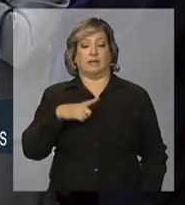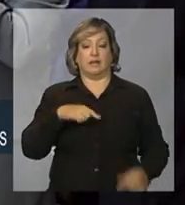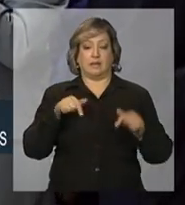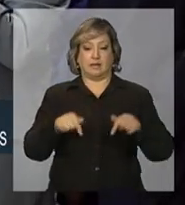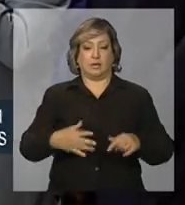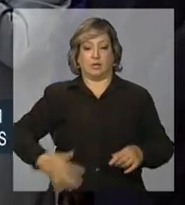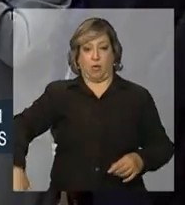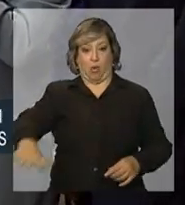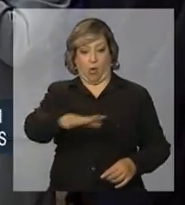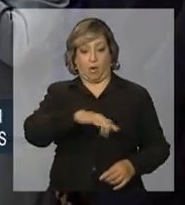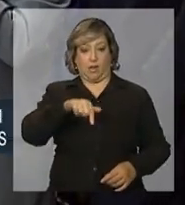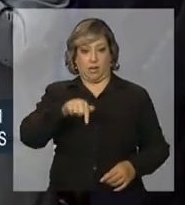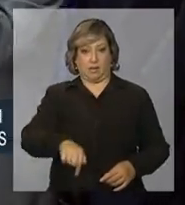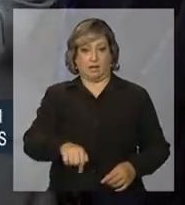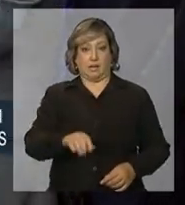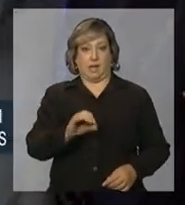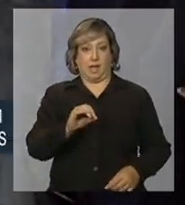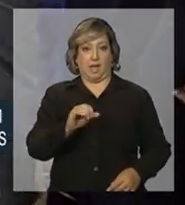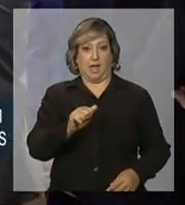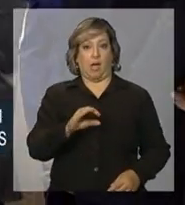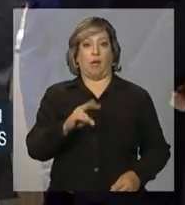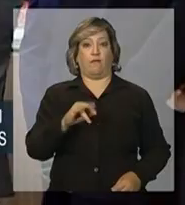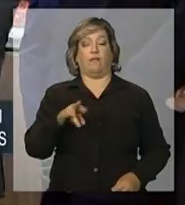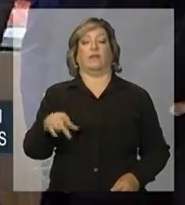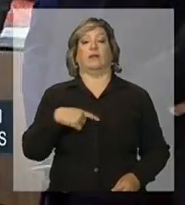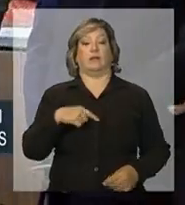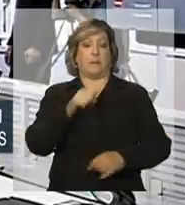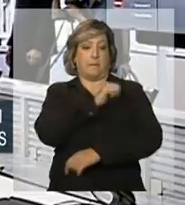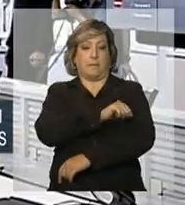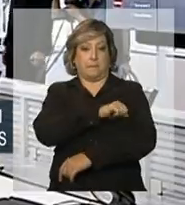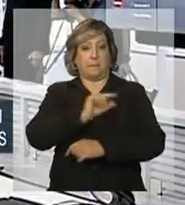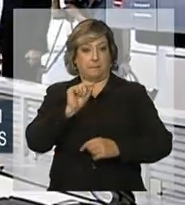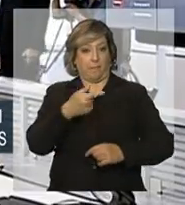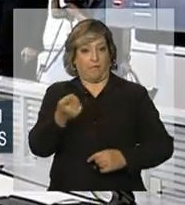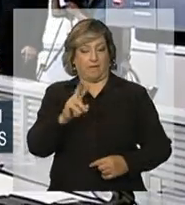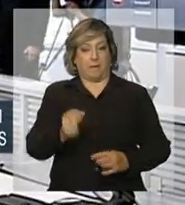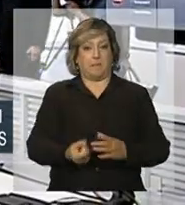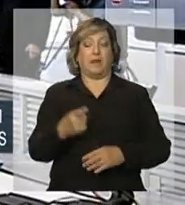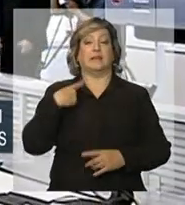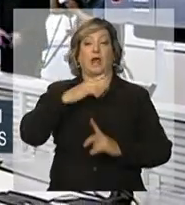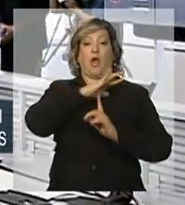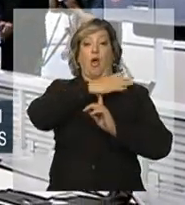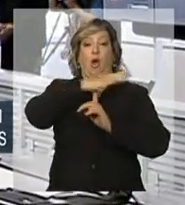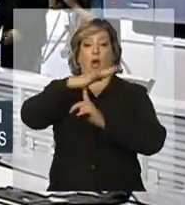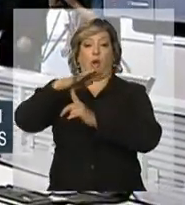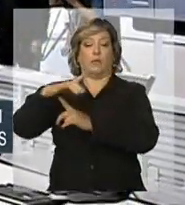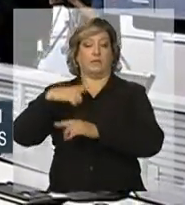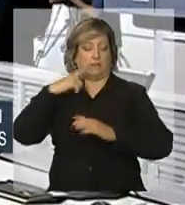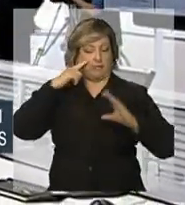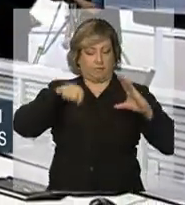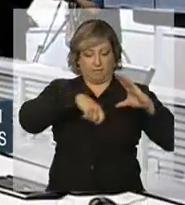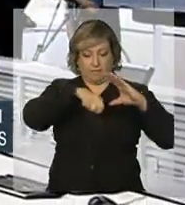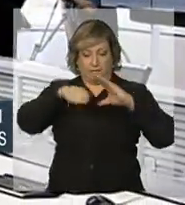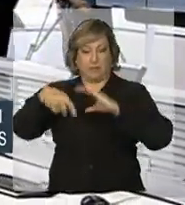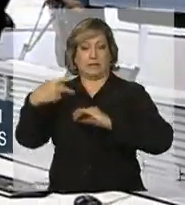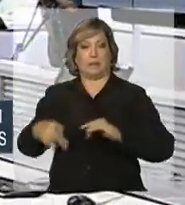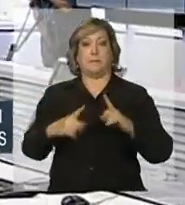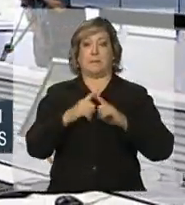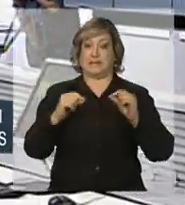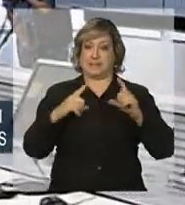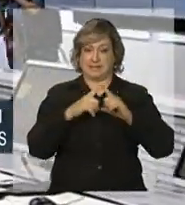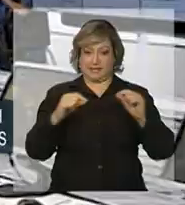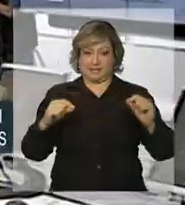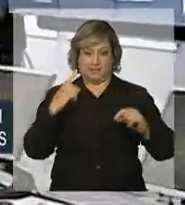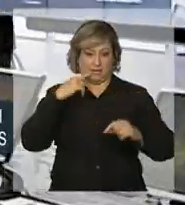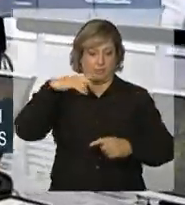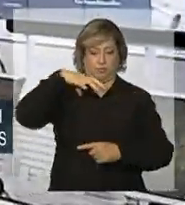vivo aqui, né? Vai aparecer o Rio daqui a pouco. Ali a imagem do helicóptero filmando o Estádio Nacional de Brasília, aquela